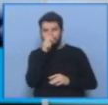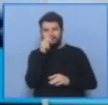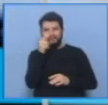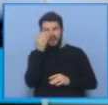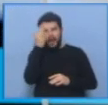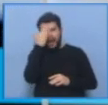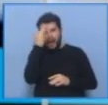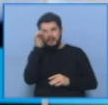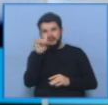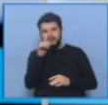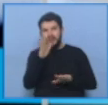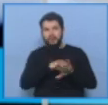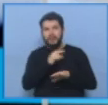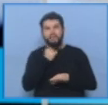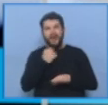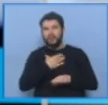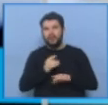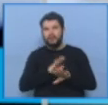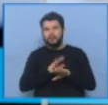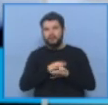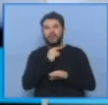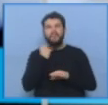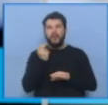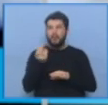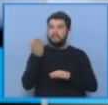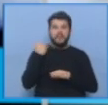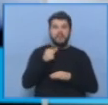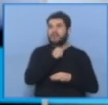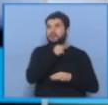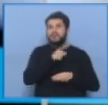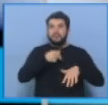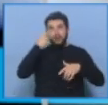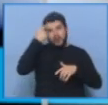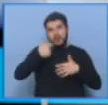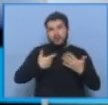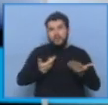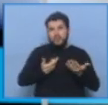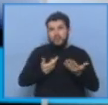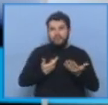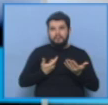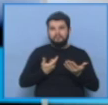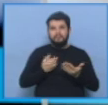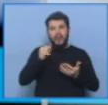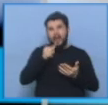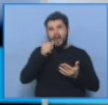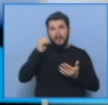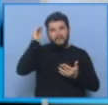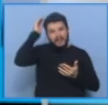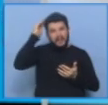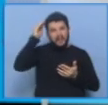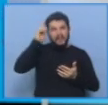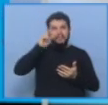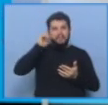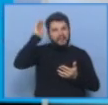pode ser porque não gosto do padre, porque o padre, ano passado, não me deixou ser padrinho ou madrinha,